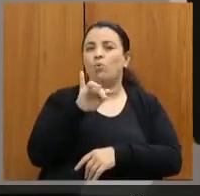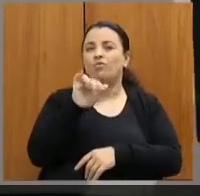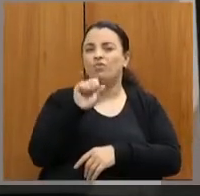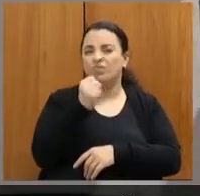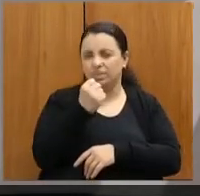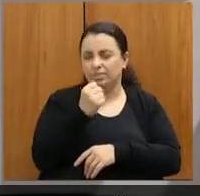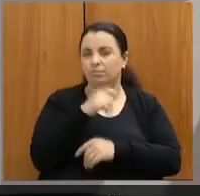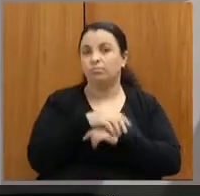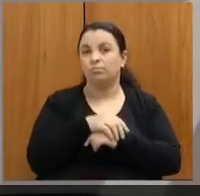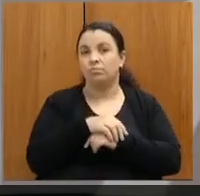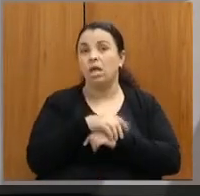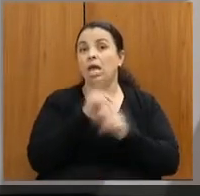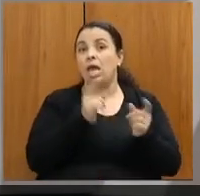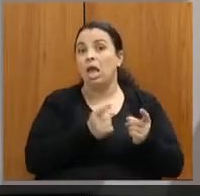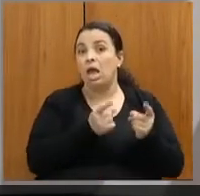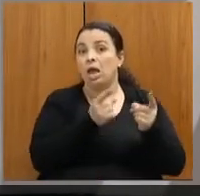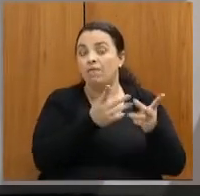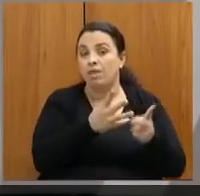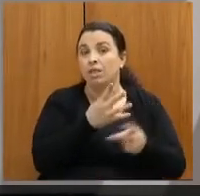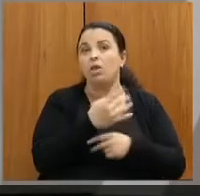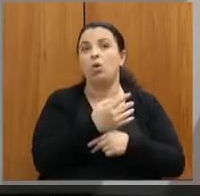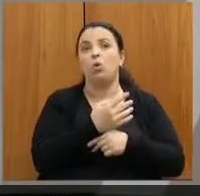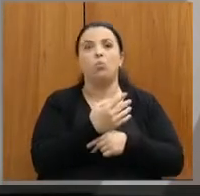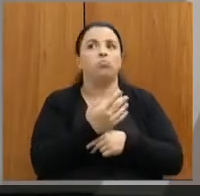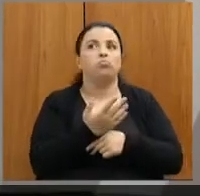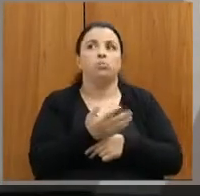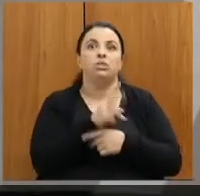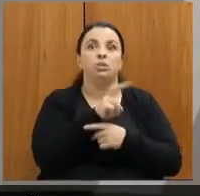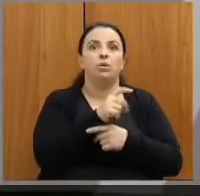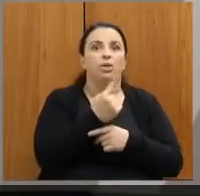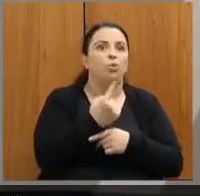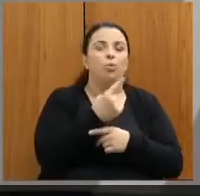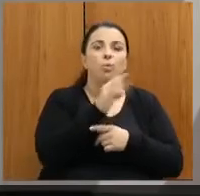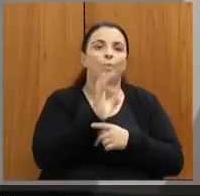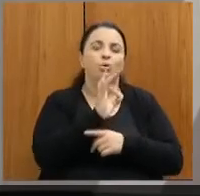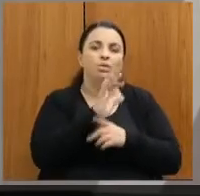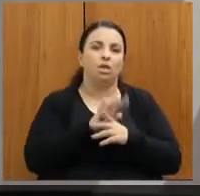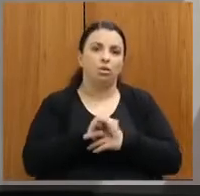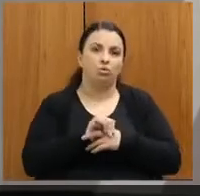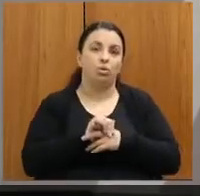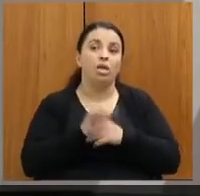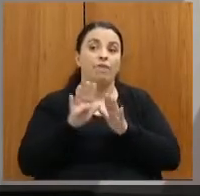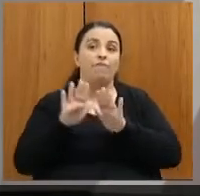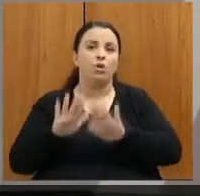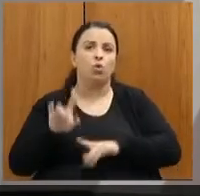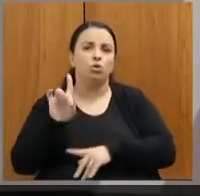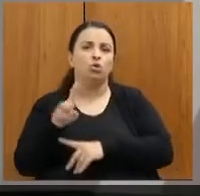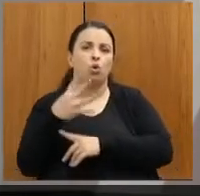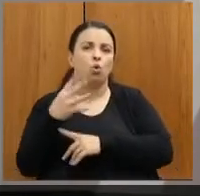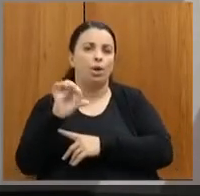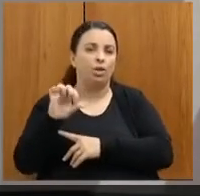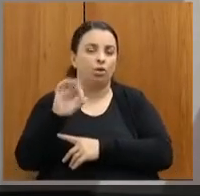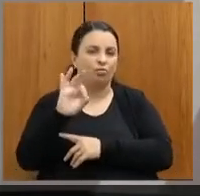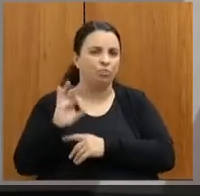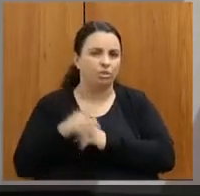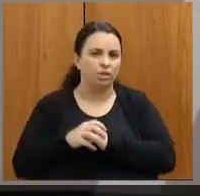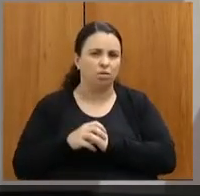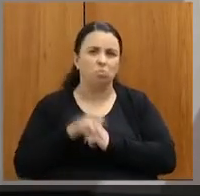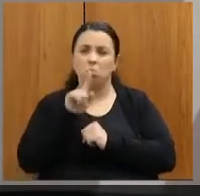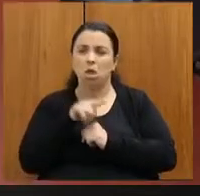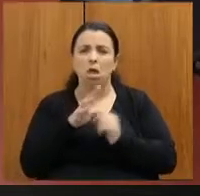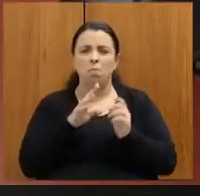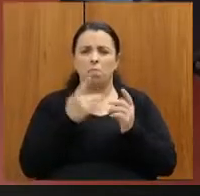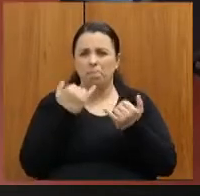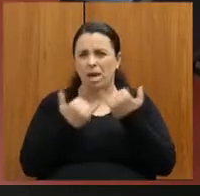participação do aeroporto ficando com 49 por centro seria mais ou menos um modelo Nesse estilo que só tá dizendo seria alguma das